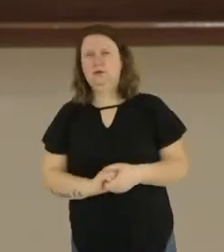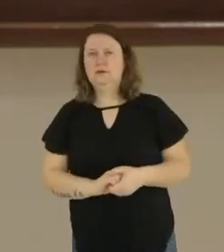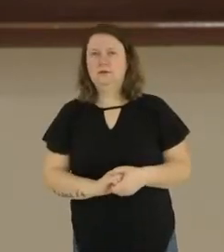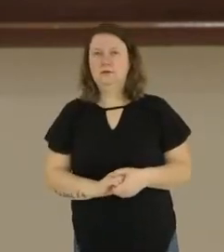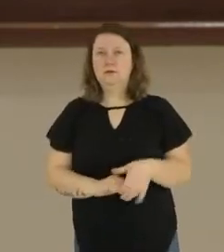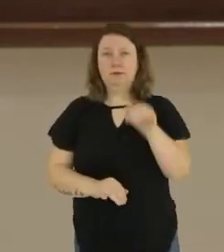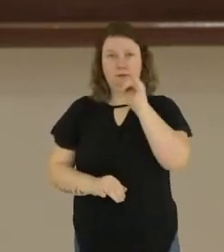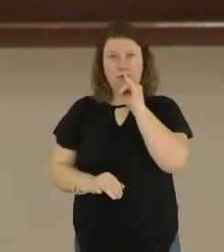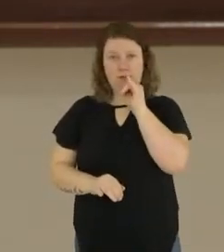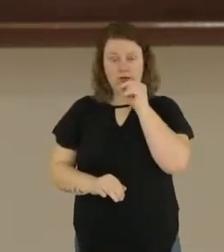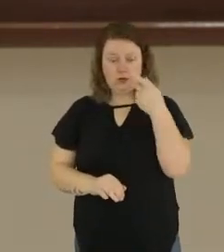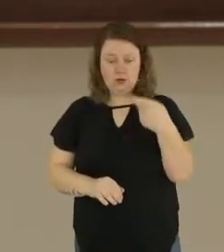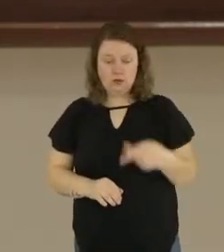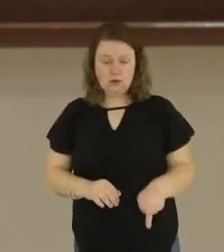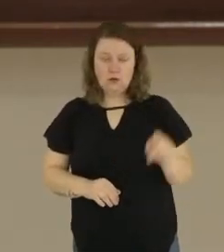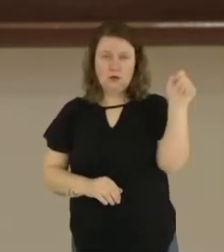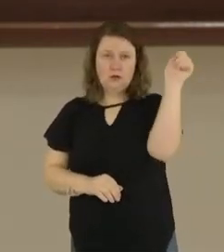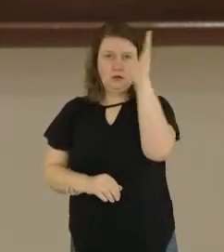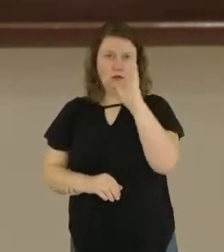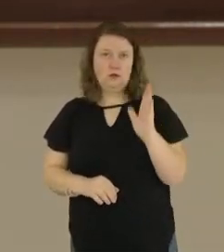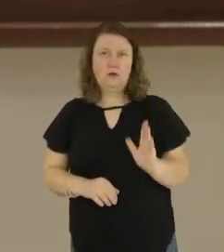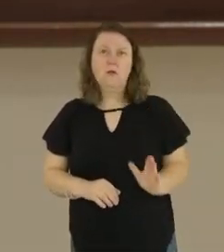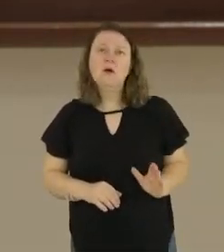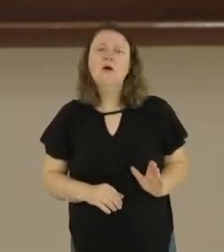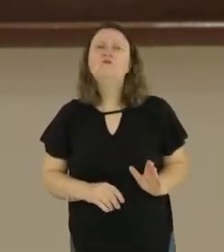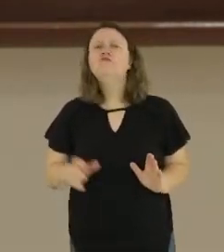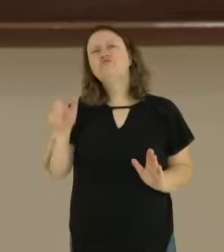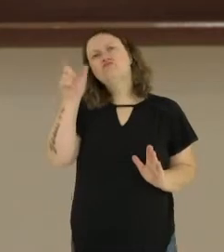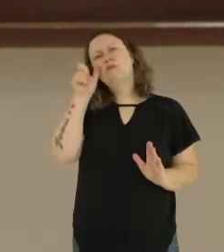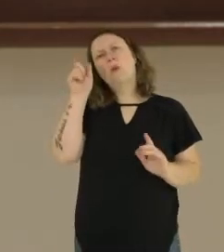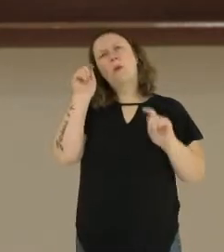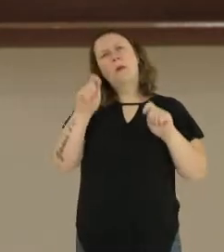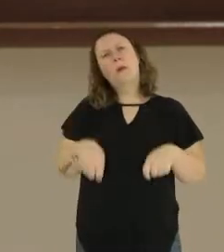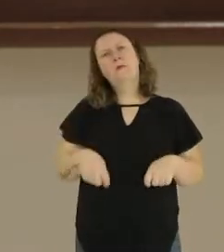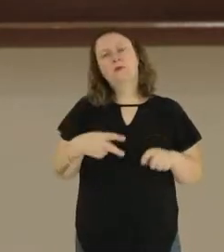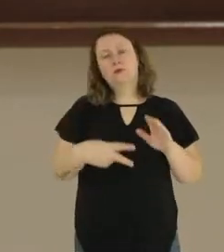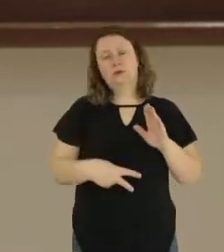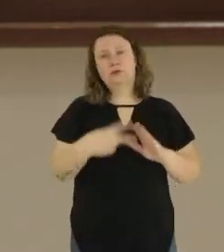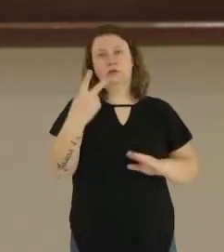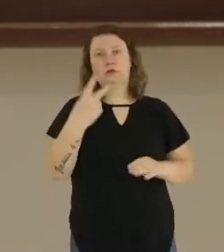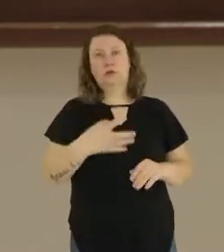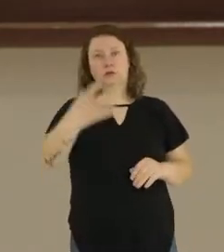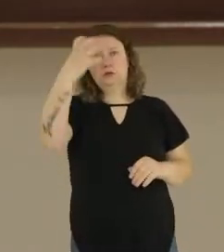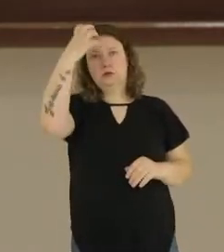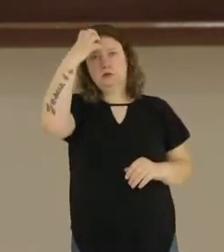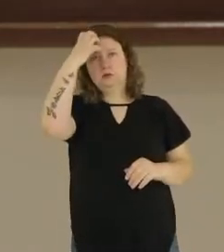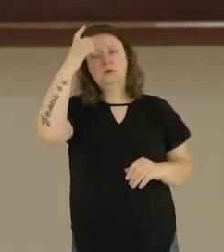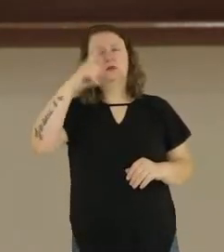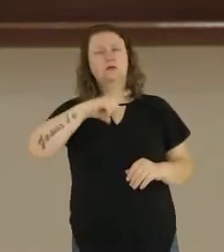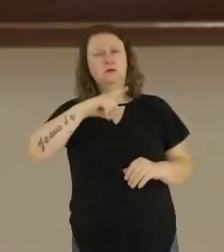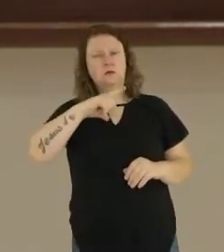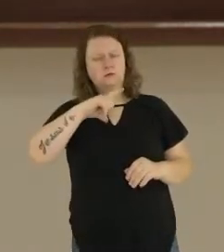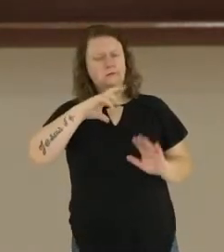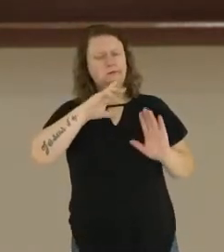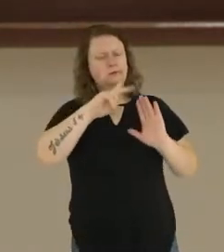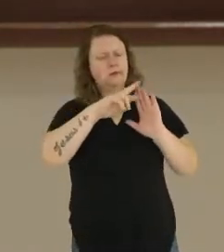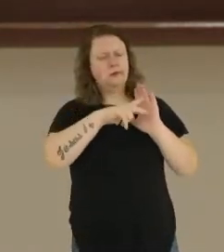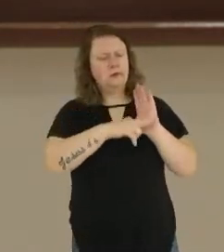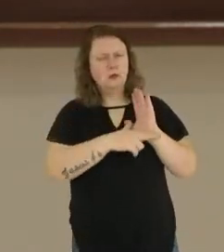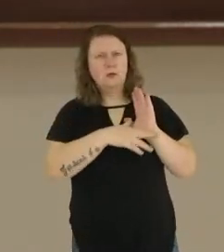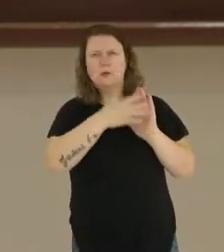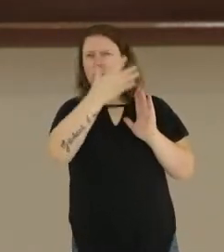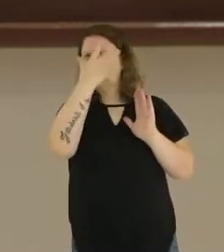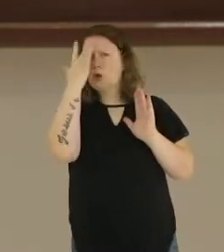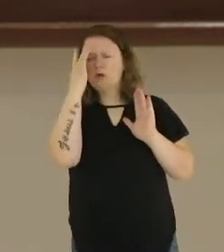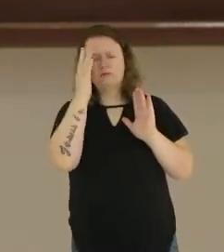nosso país, na nossa nação, nós vamos ver que durante o Segundo Reinado vão vir vários imigrantes europeus de